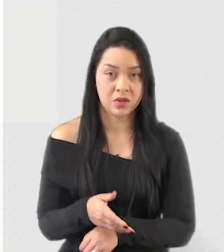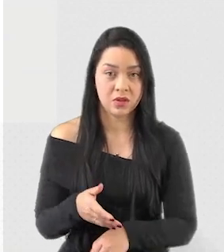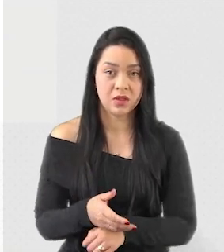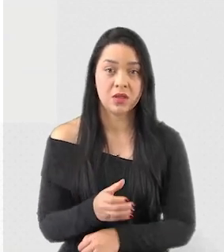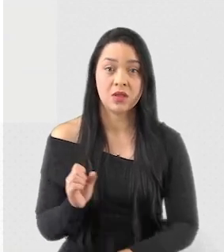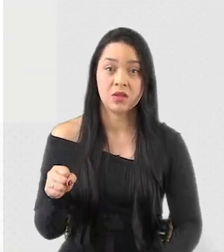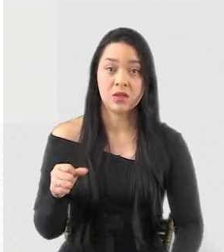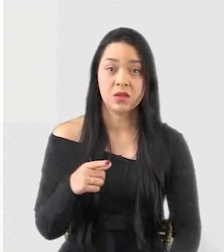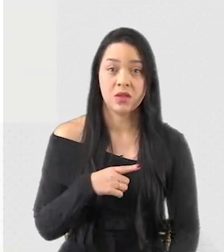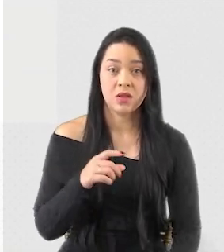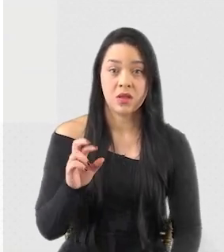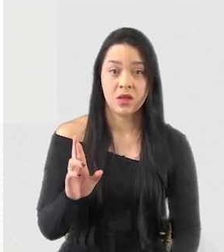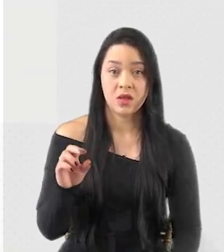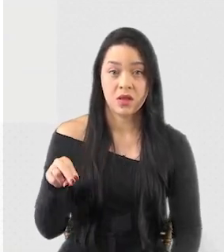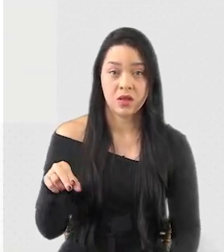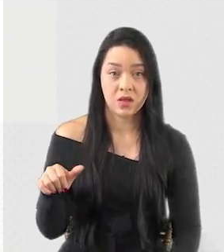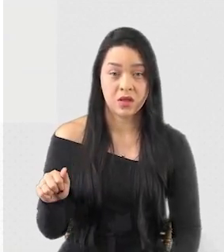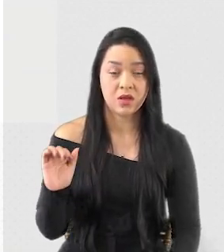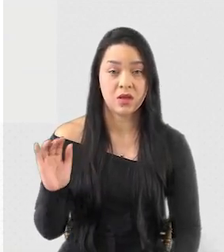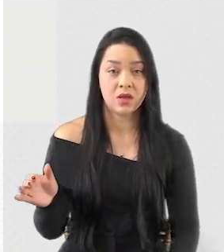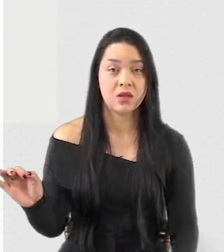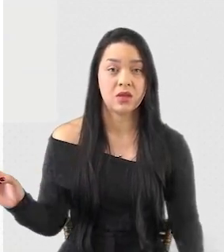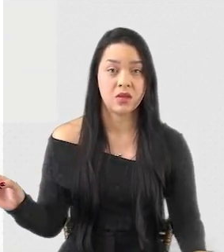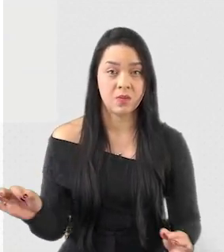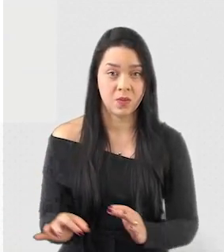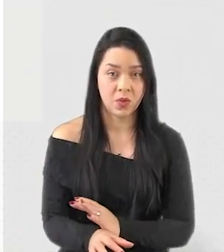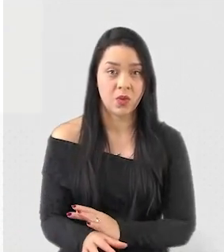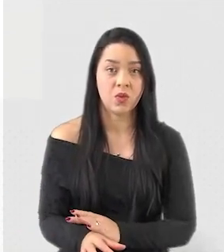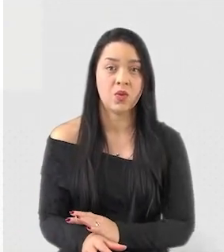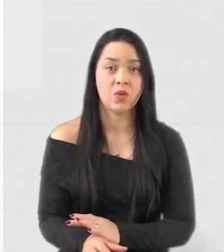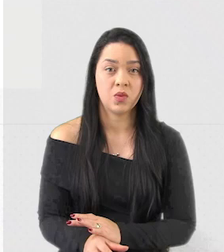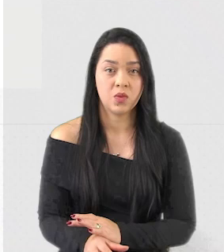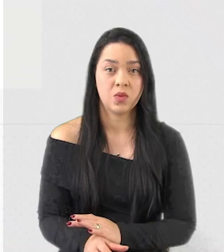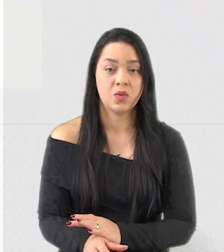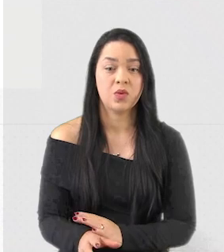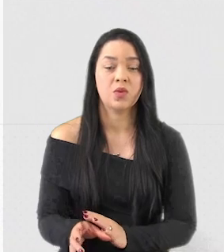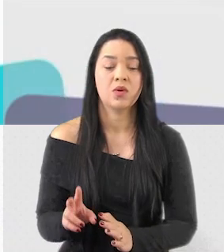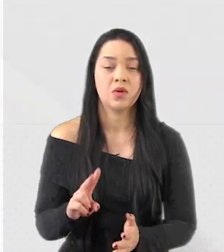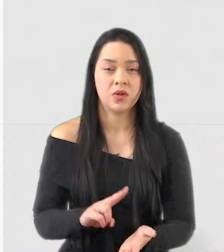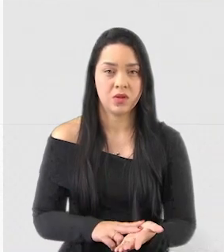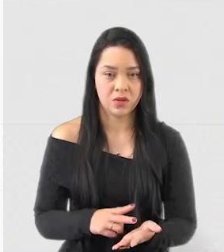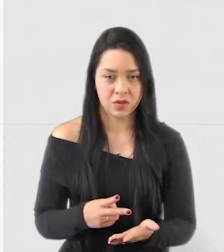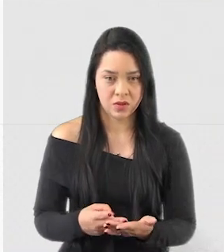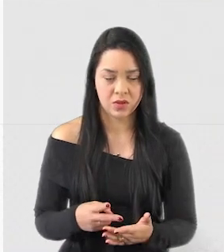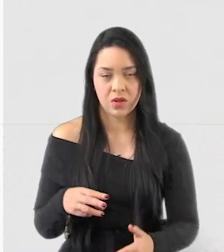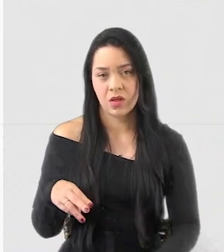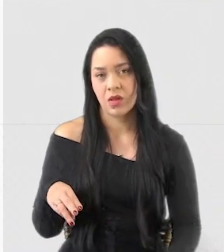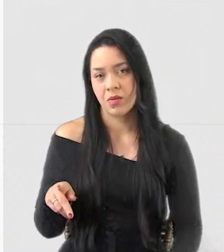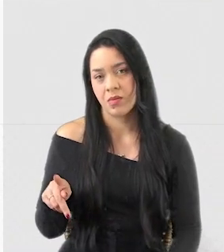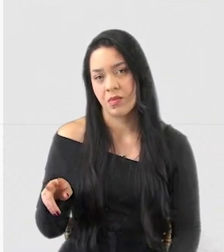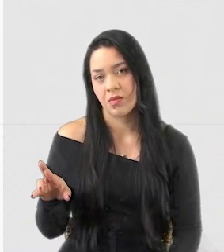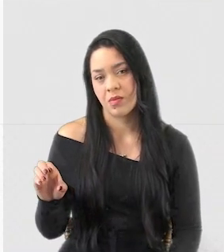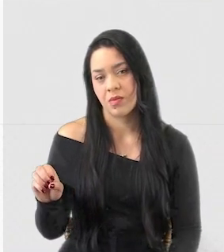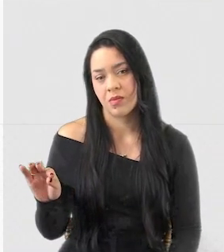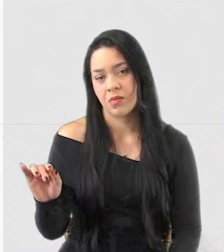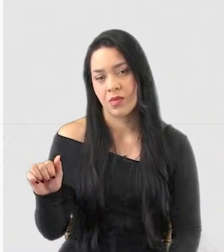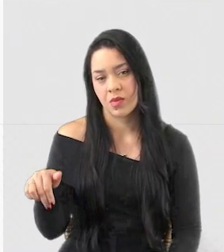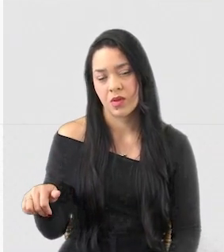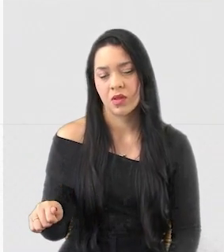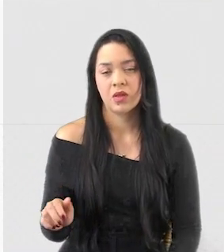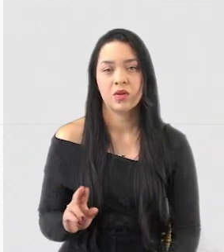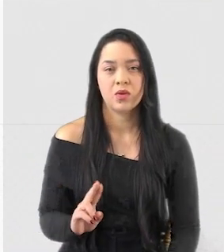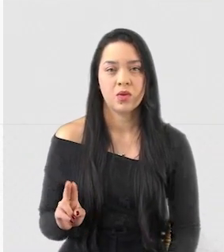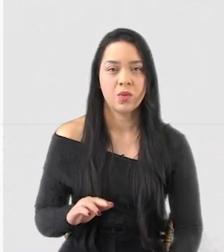eu tenho um RNA mensageiro que está pronto para ser, então, traduzido em proteína, pessoal, que é o que a gente